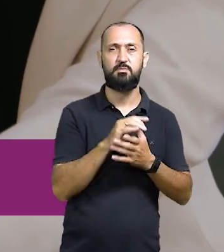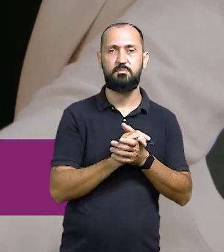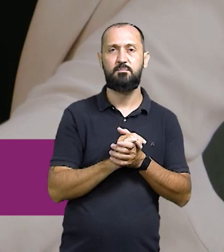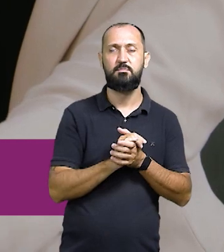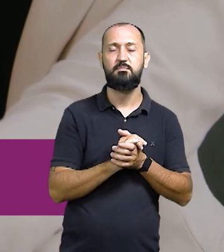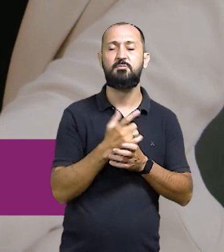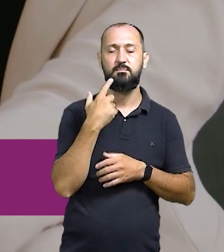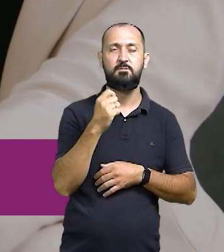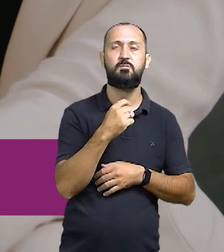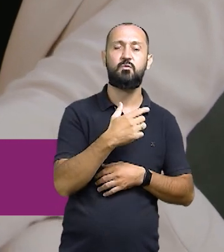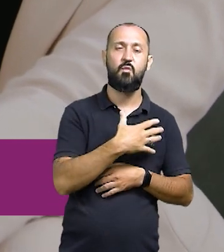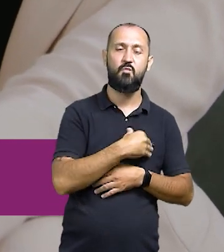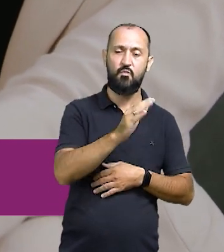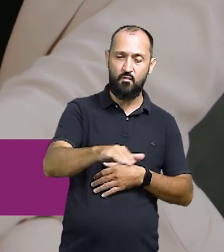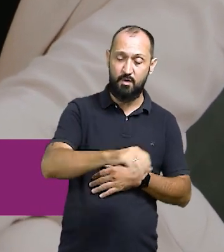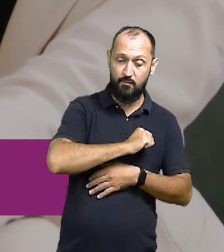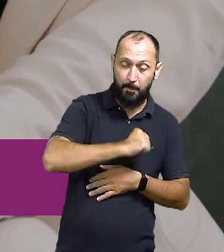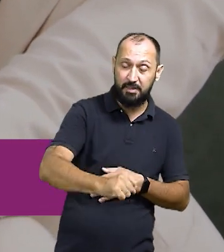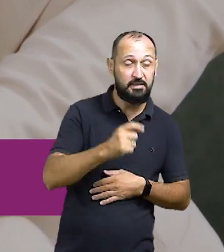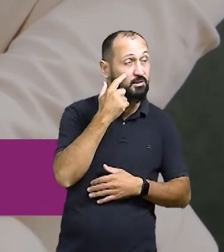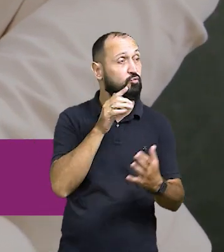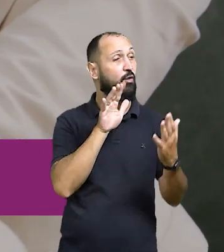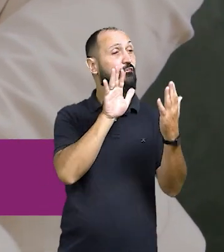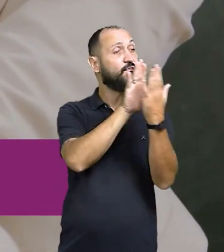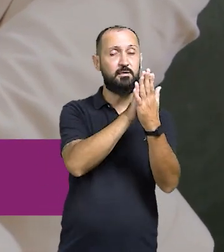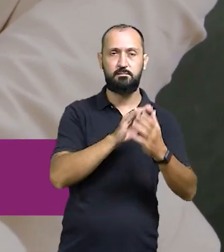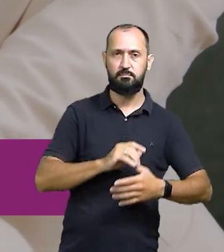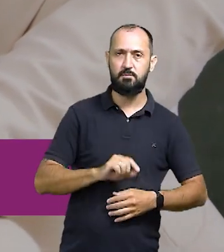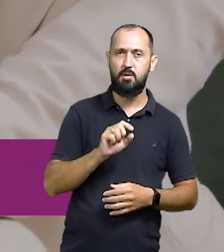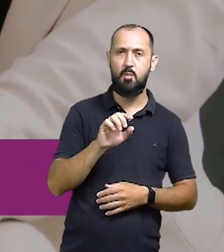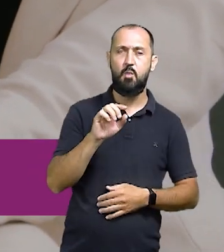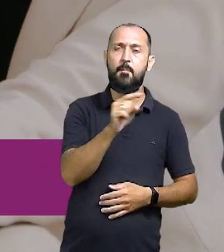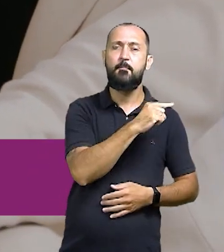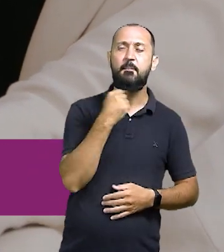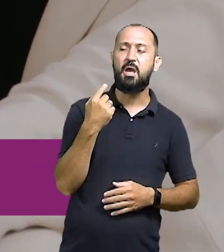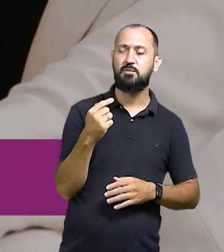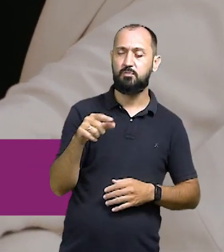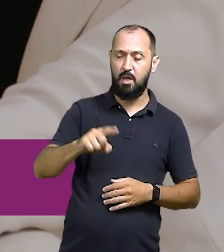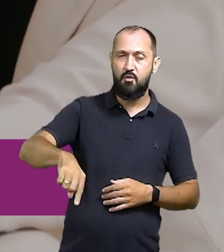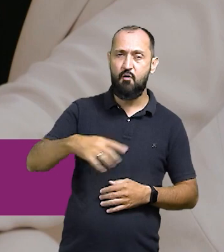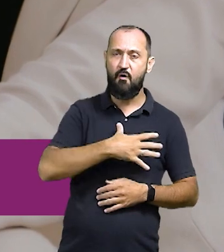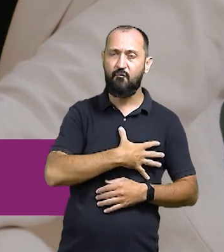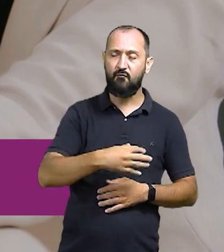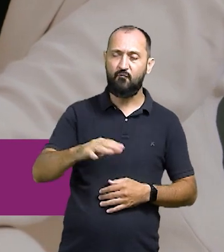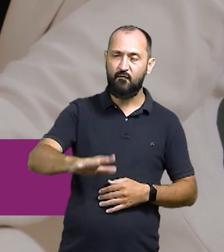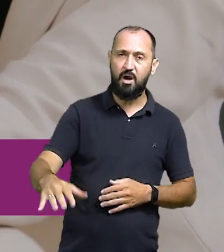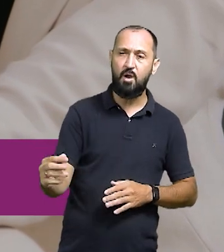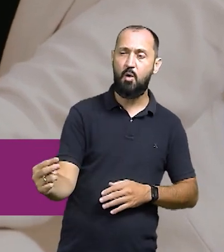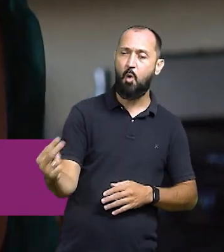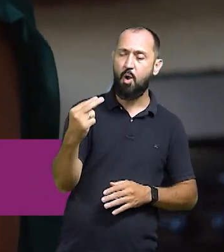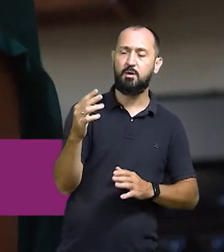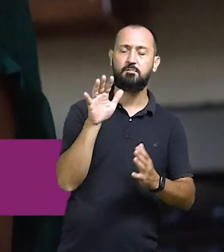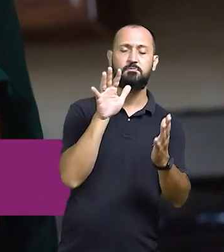Ex-marido não admitiu o término do relacionamento. Ex-namorado não admitiu que a